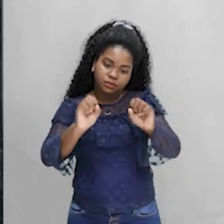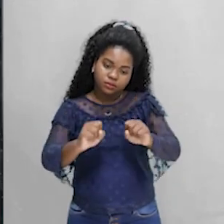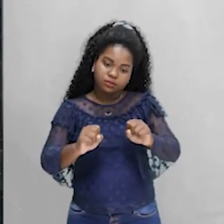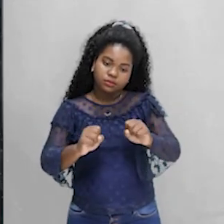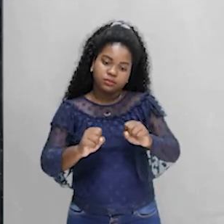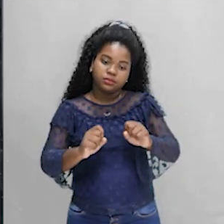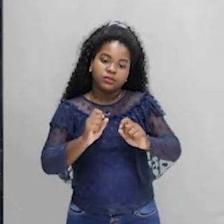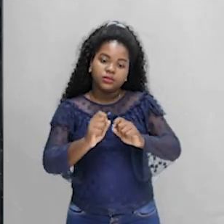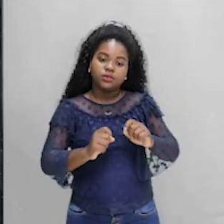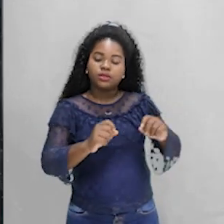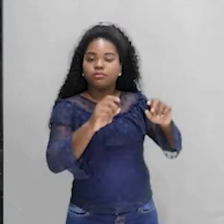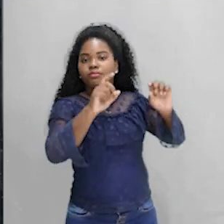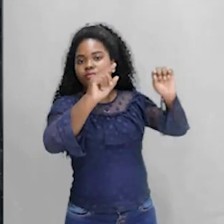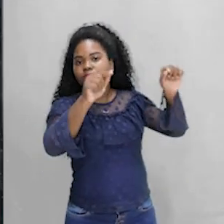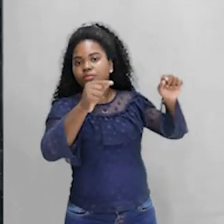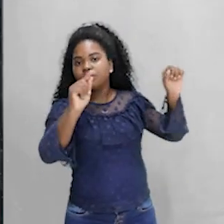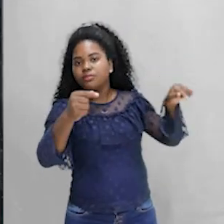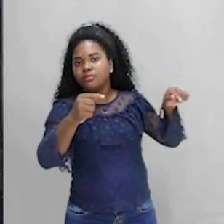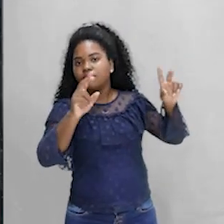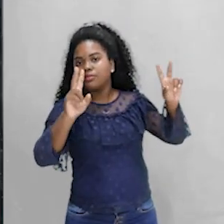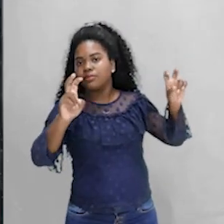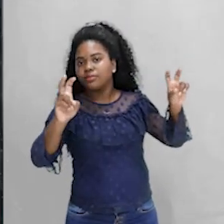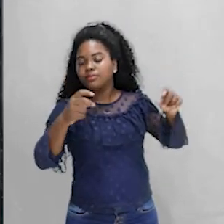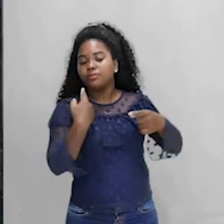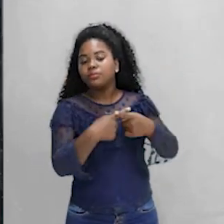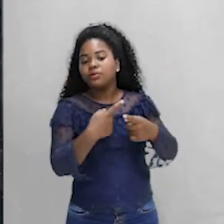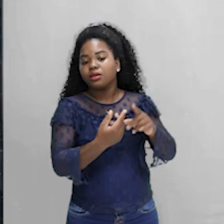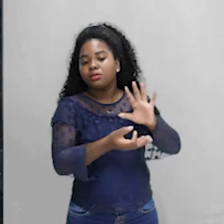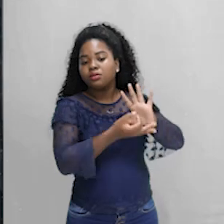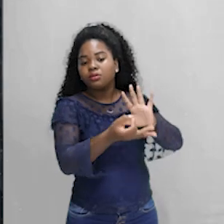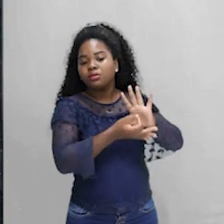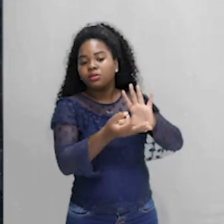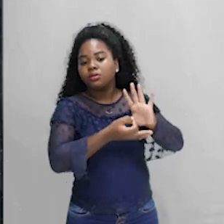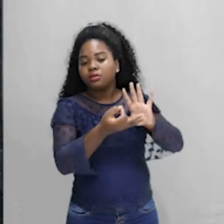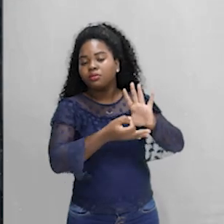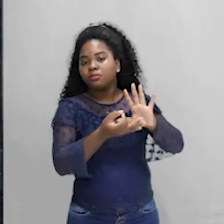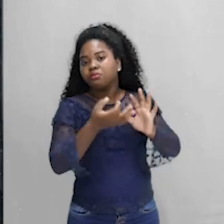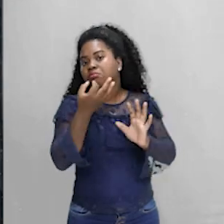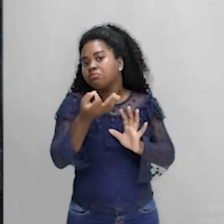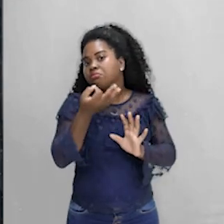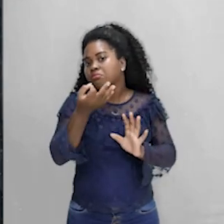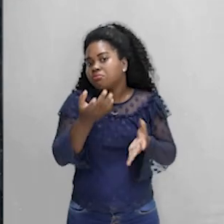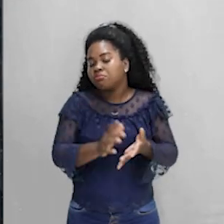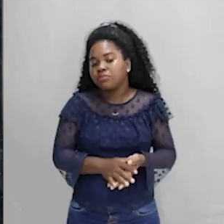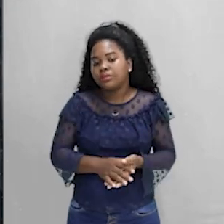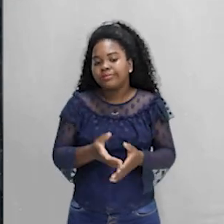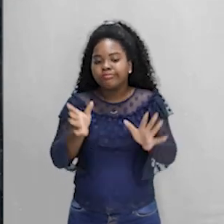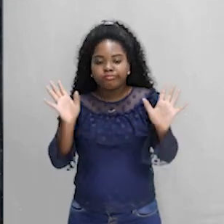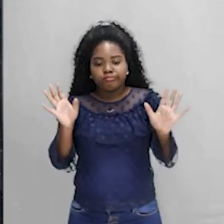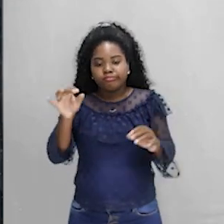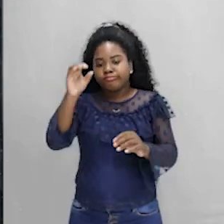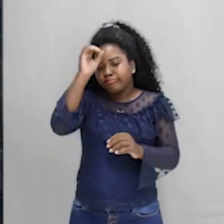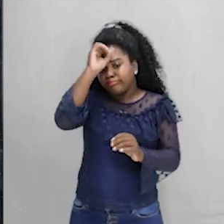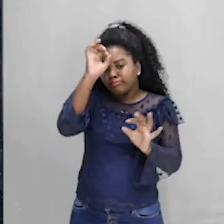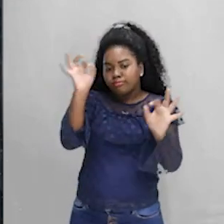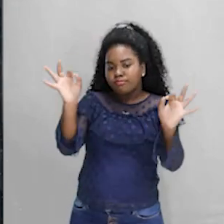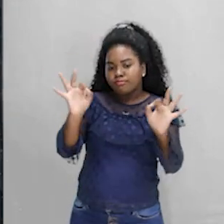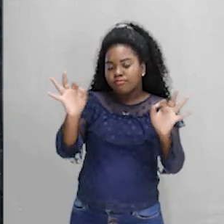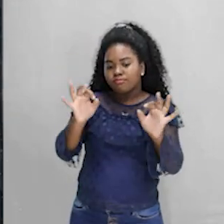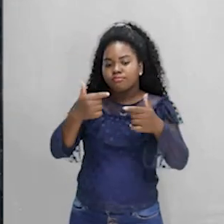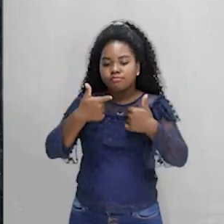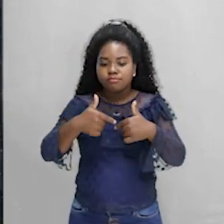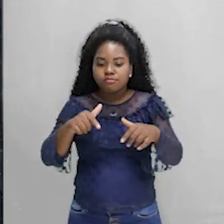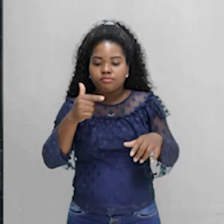entre aspas, tá? Por quê? Porque é uma criticazinha que eles não sabem falar a língua